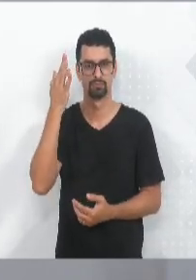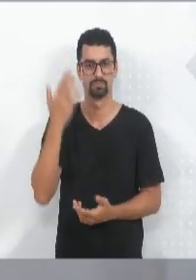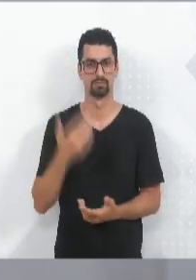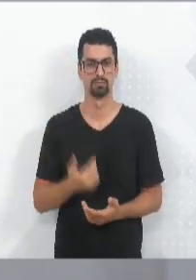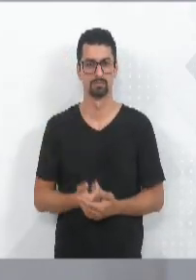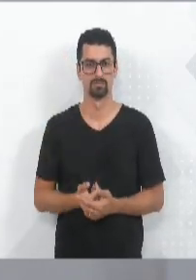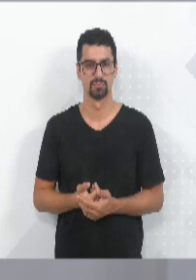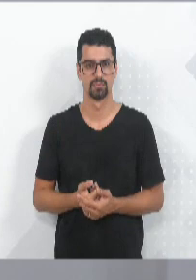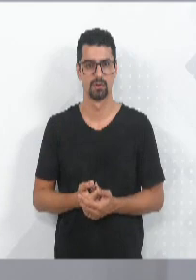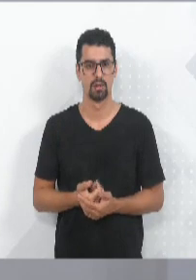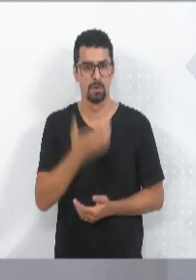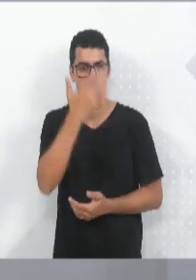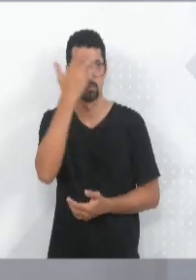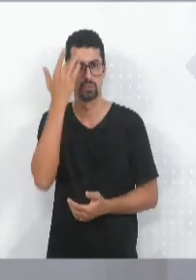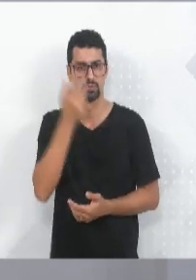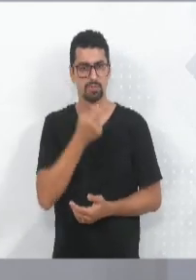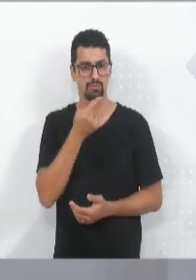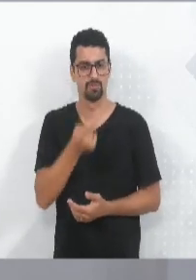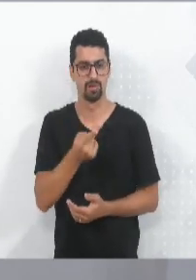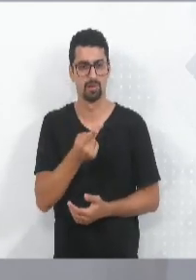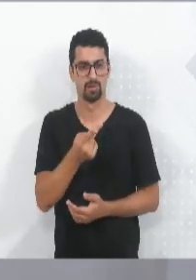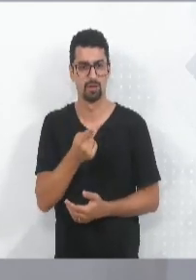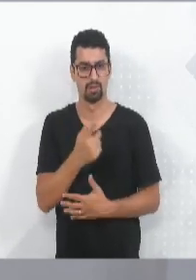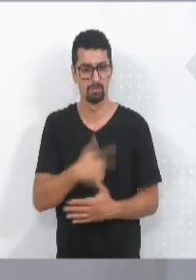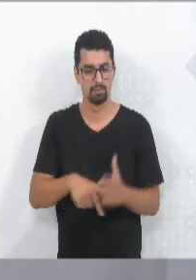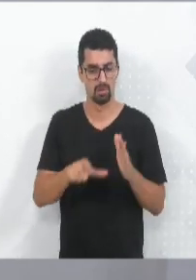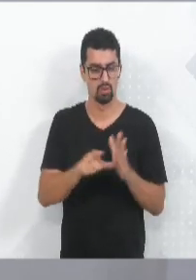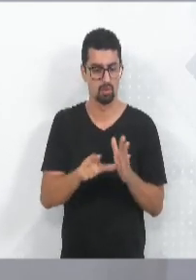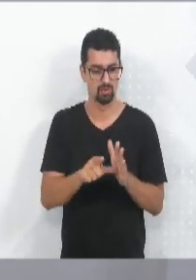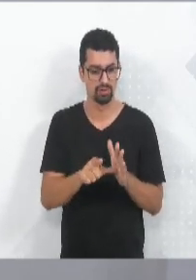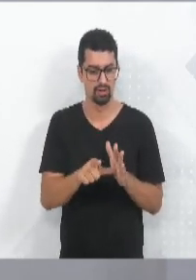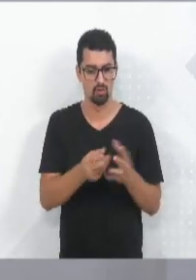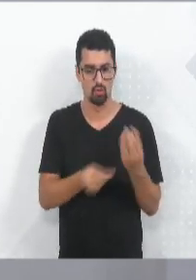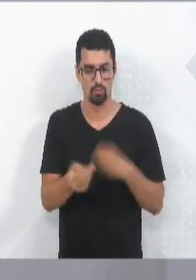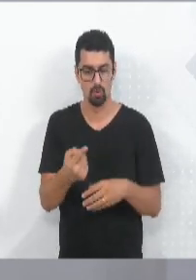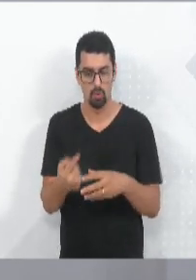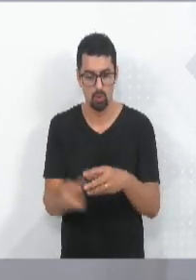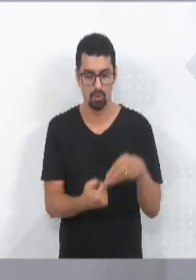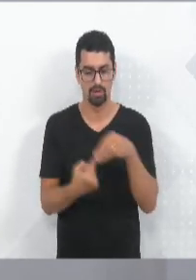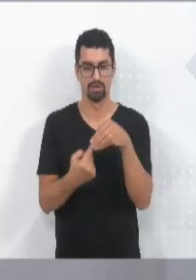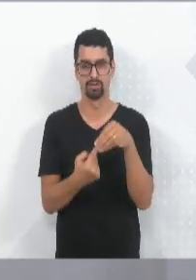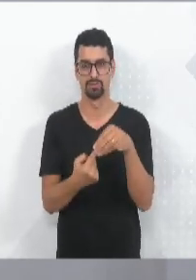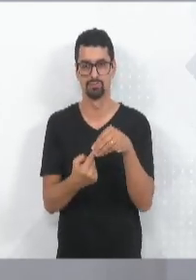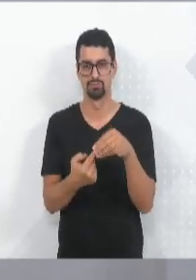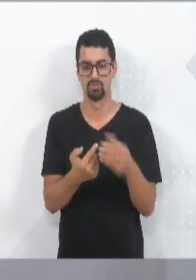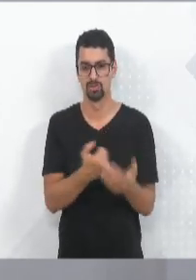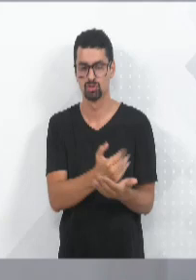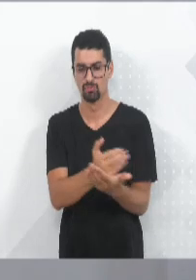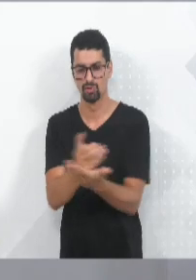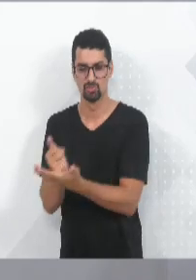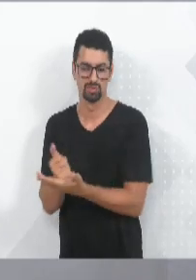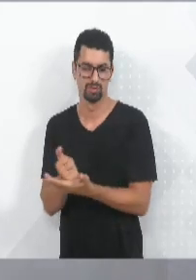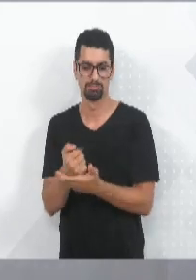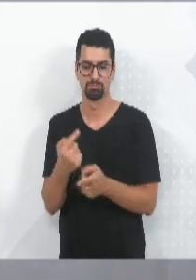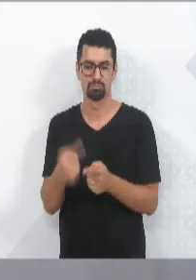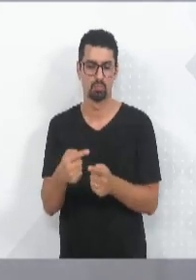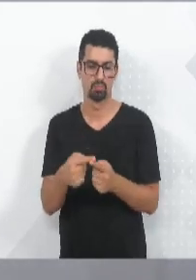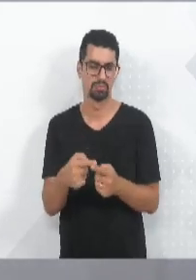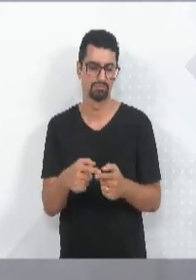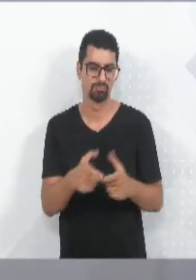quem diga que a Maçonaria é uma loja só no mundo meramente sendo dividida por delimitações